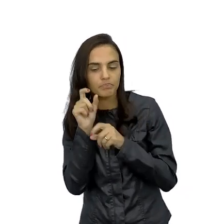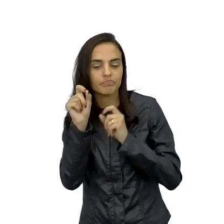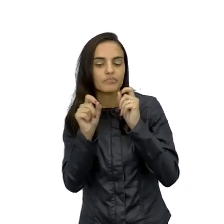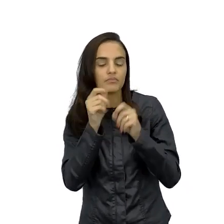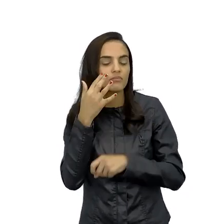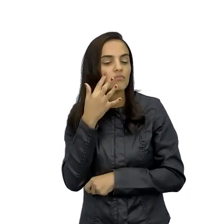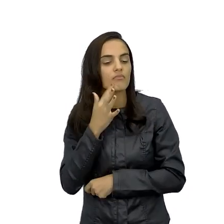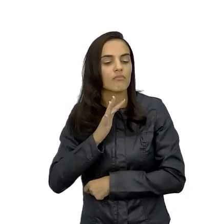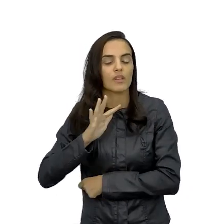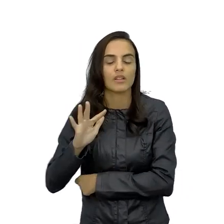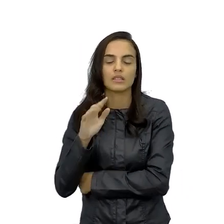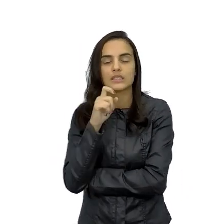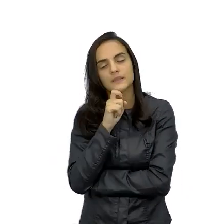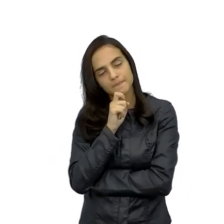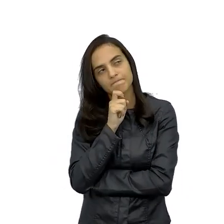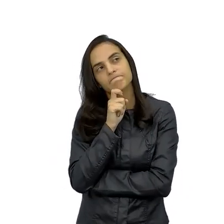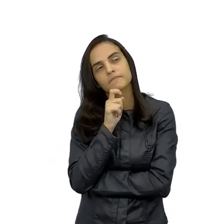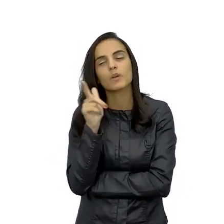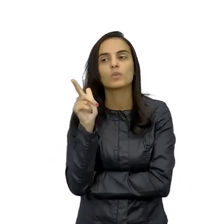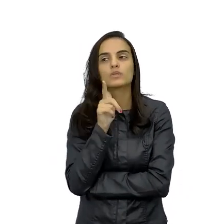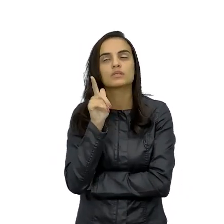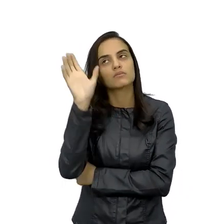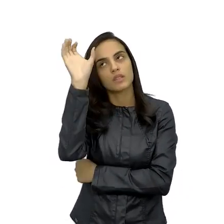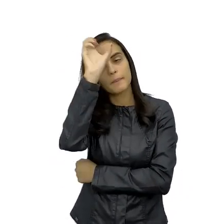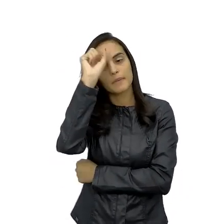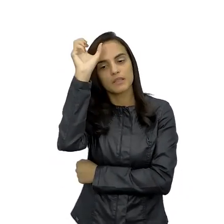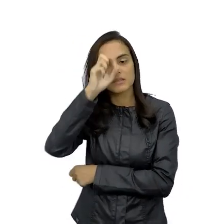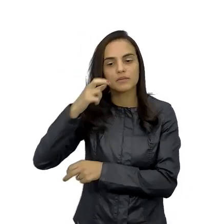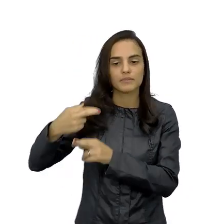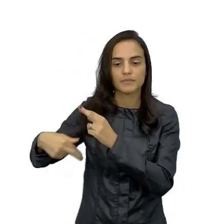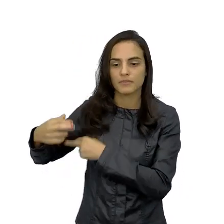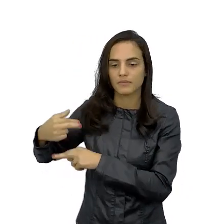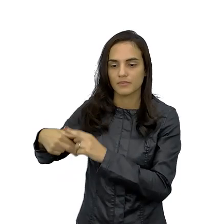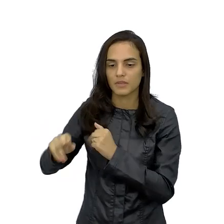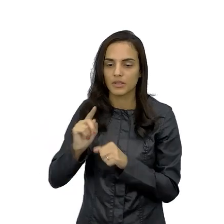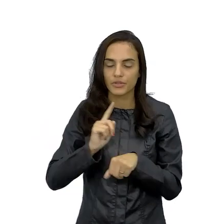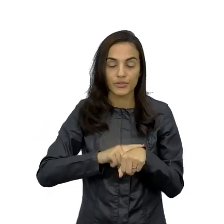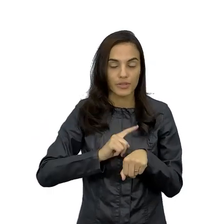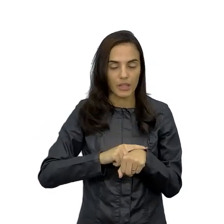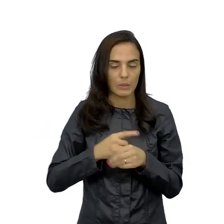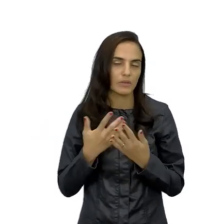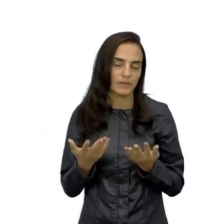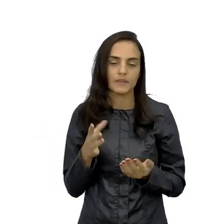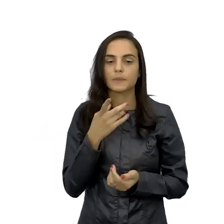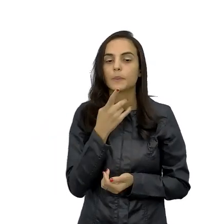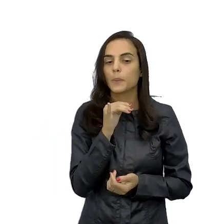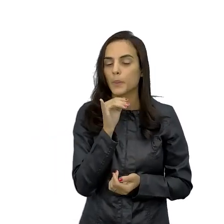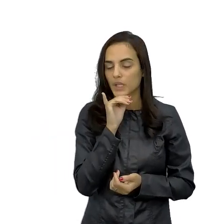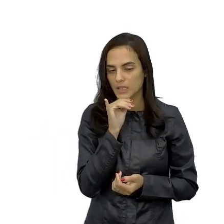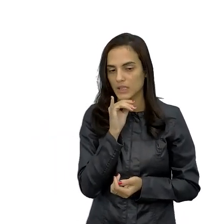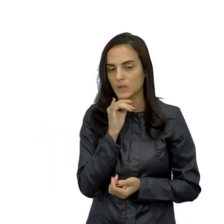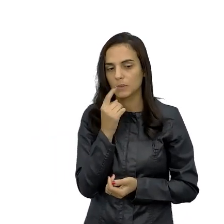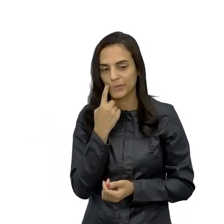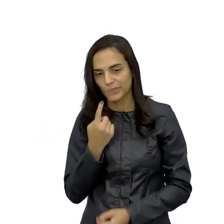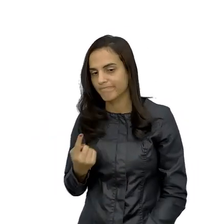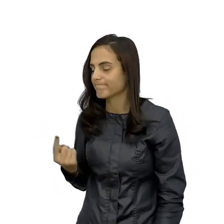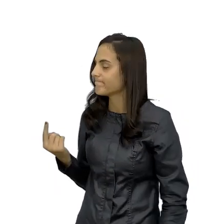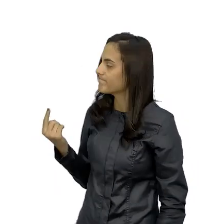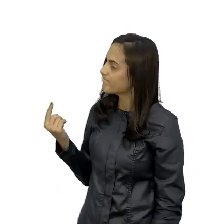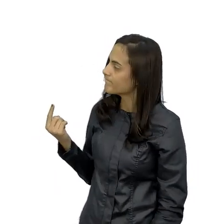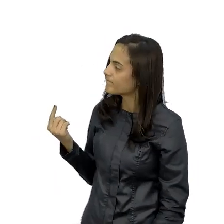essas crianças aqui conseguiram aprender em relação a essas unidades de tempo. Bom, o item que